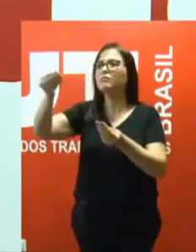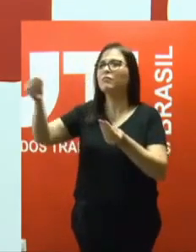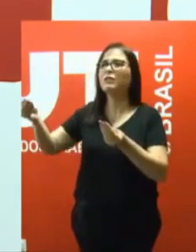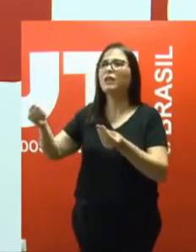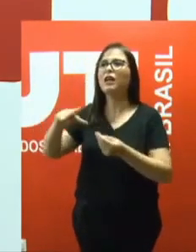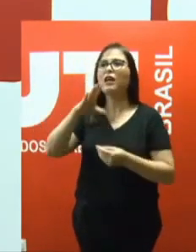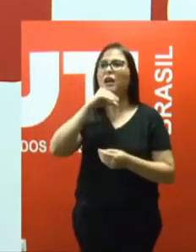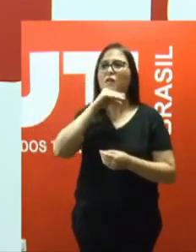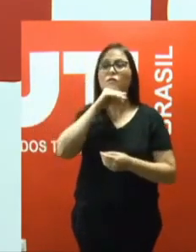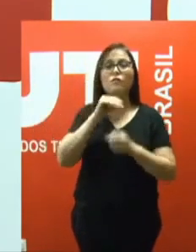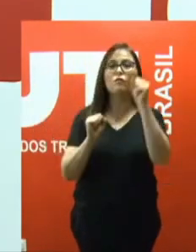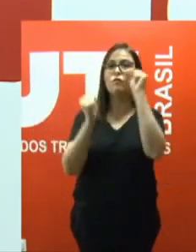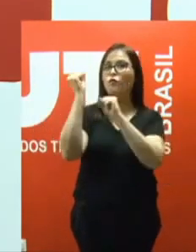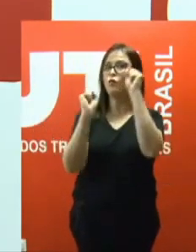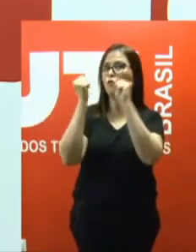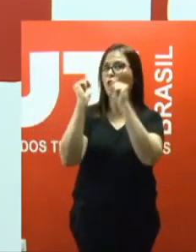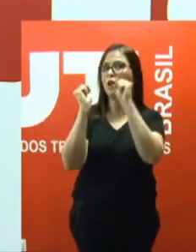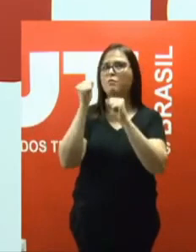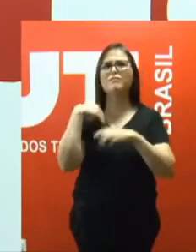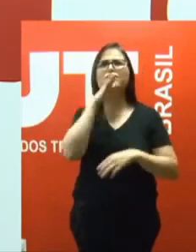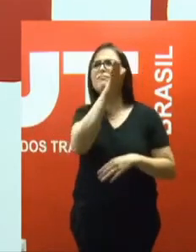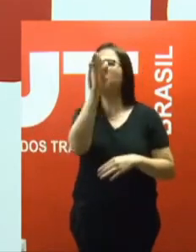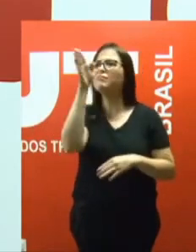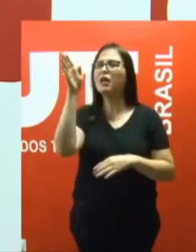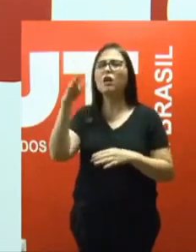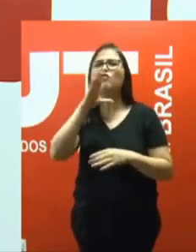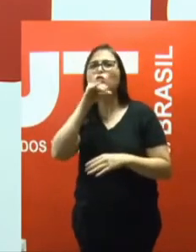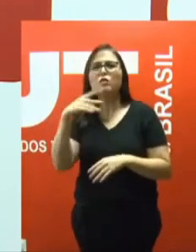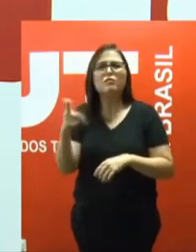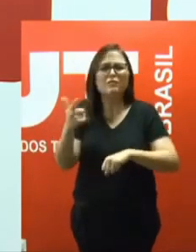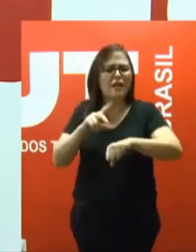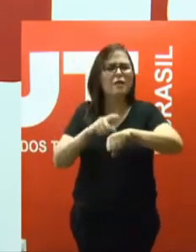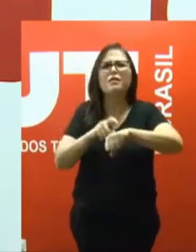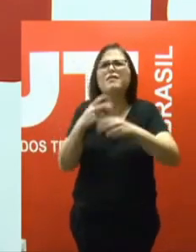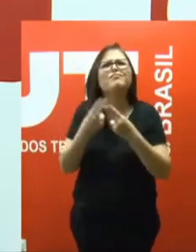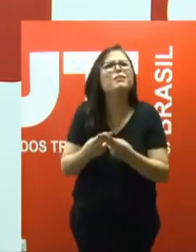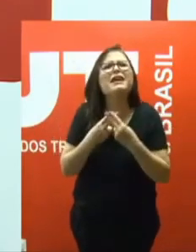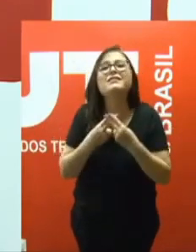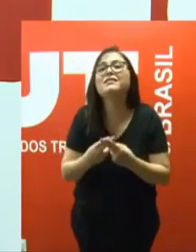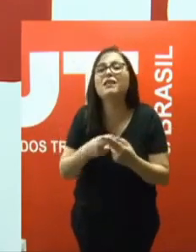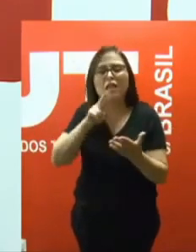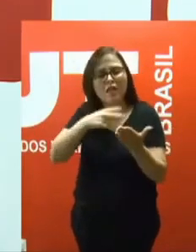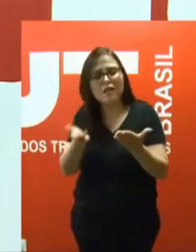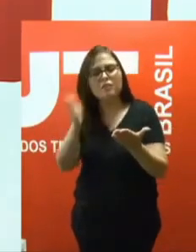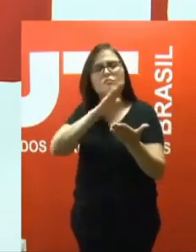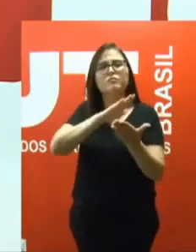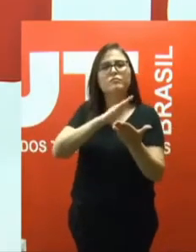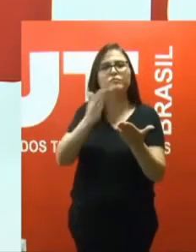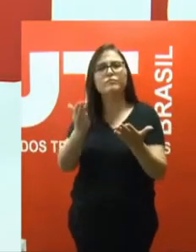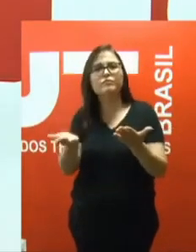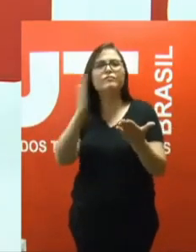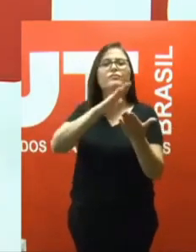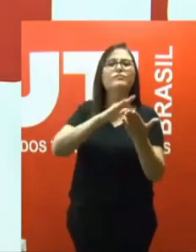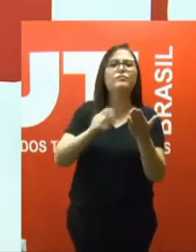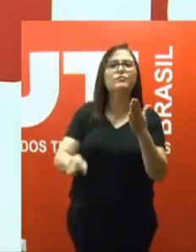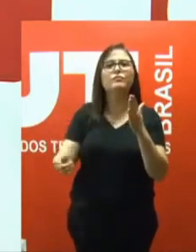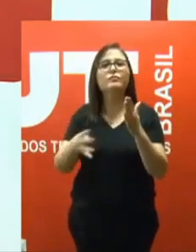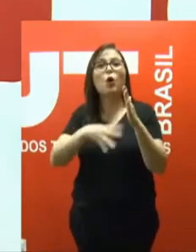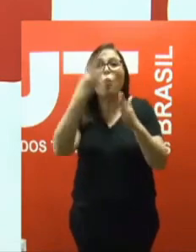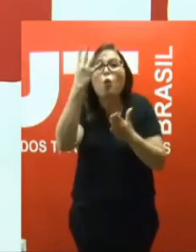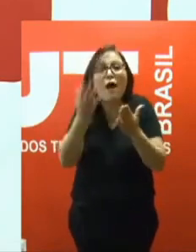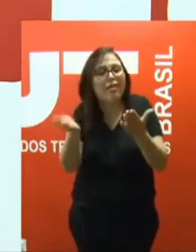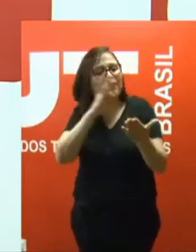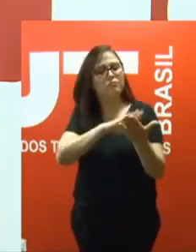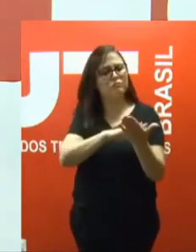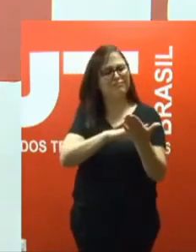de fábrica sabe que o trabalhador não tem paciência para ler 4 páginas. Às vezes o trabalhador pega um boletim, ele